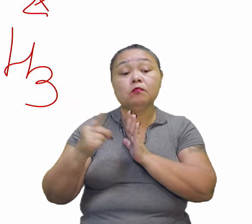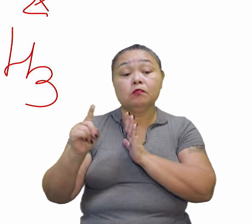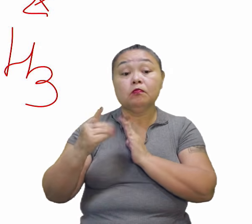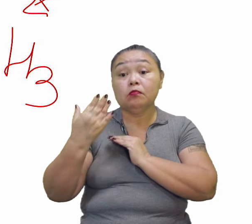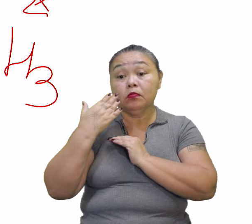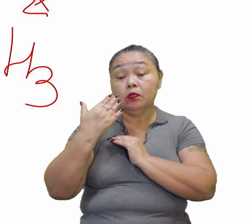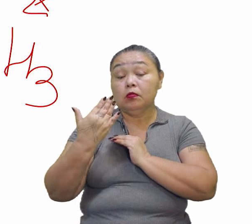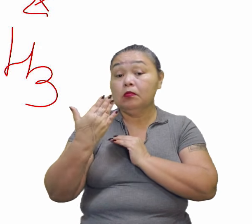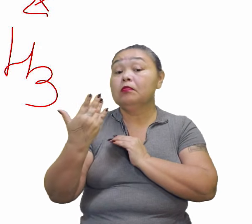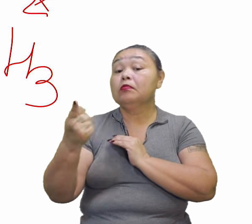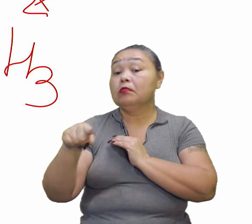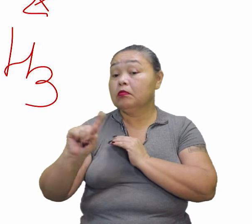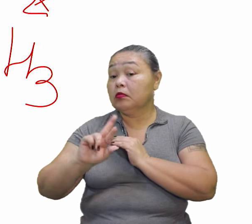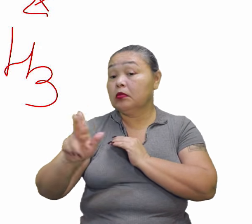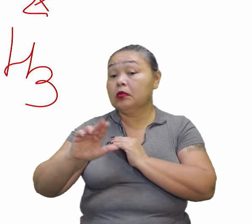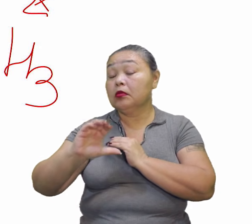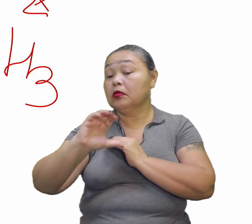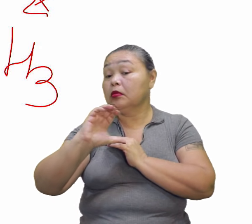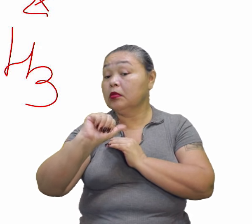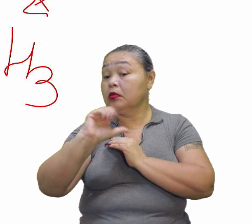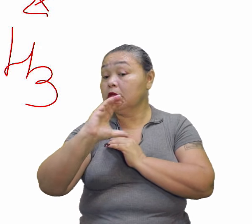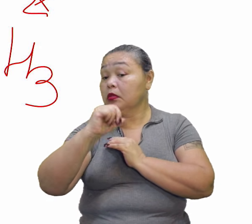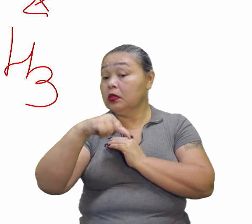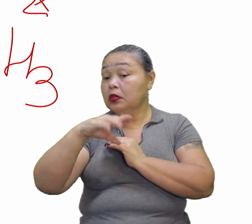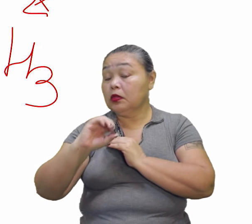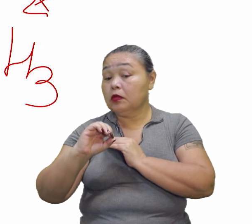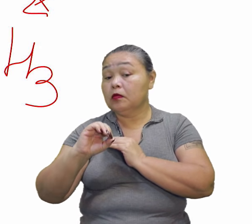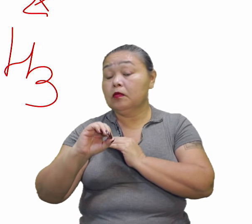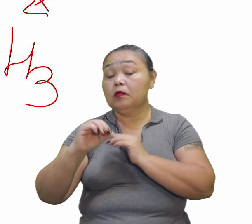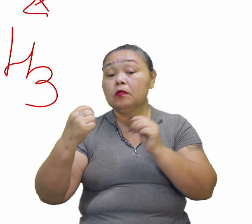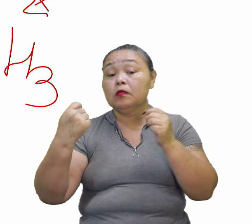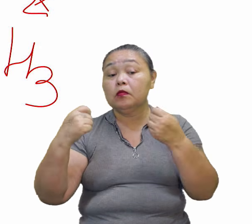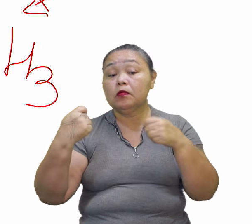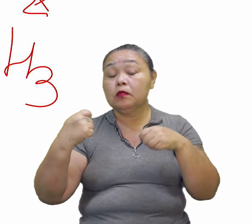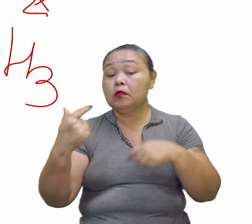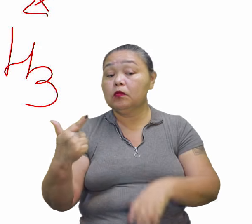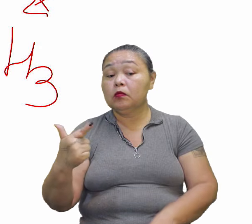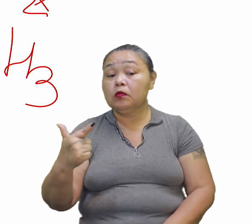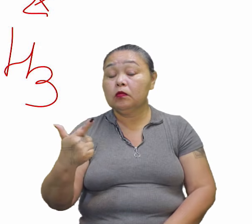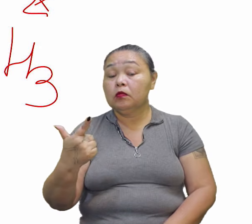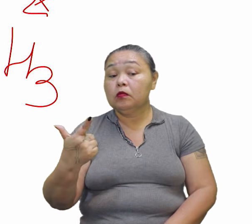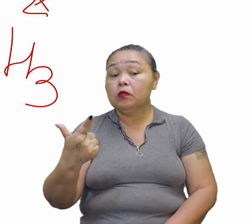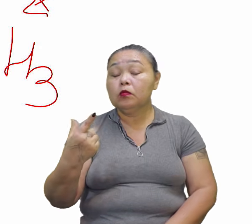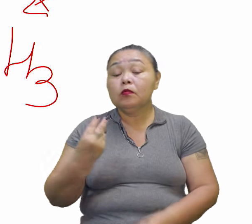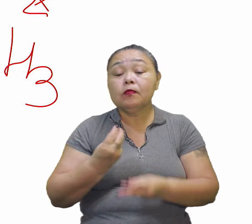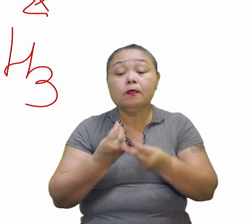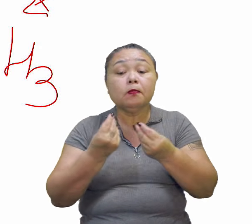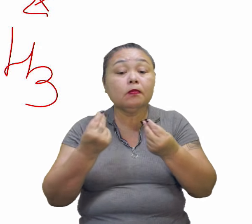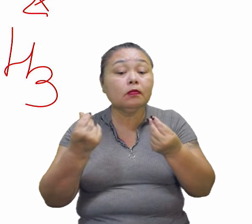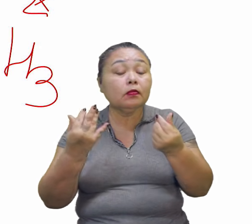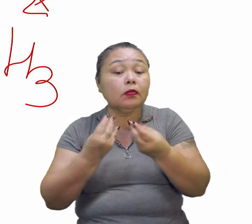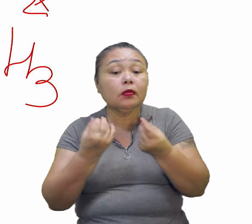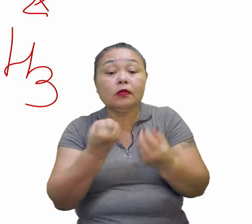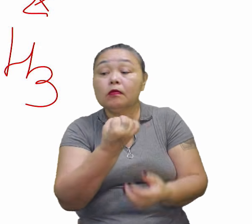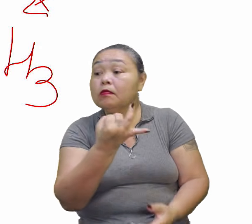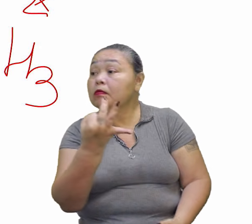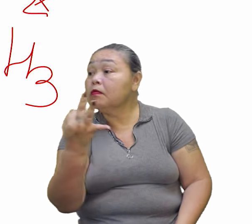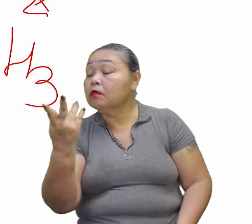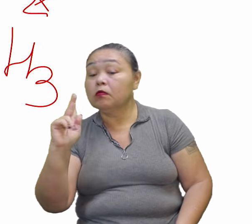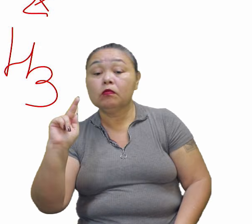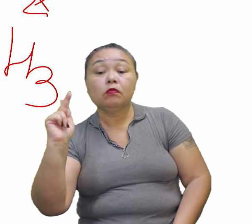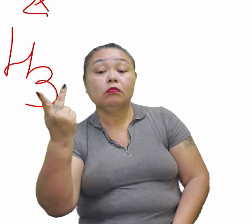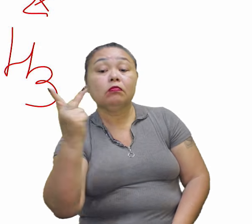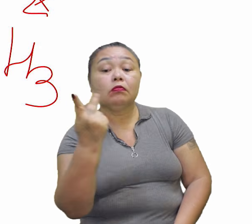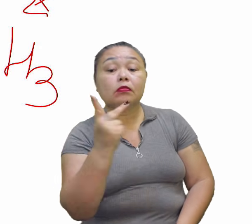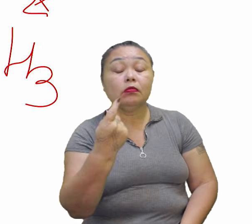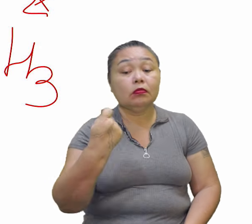logo de cara, você já sabe que ele não é um alcano, porque ele não tem a saturação da quantidade de